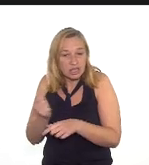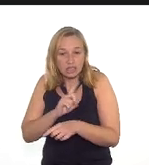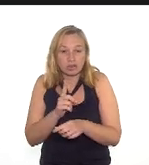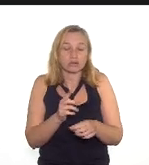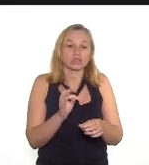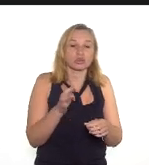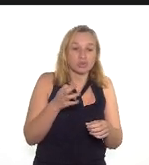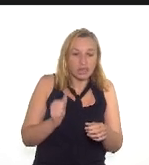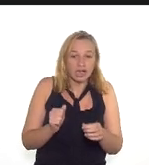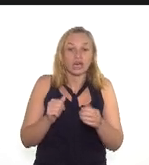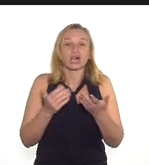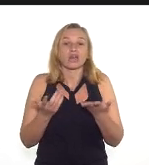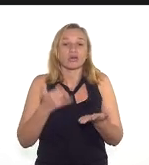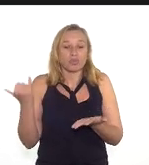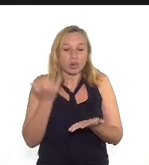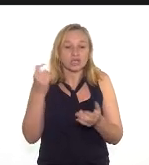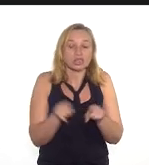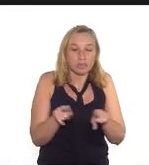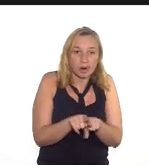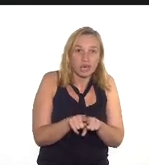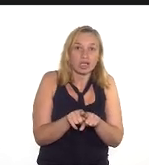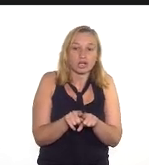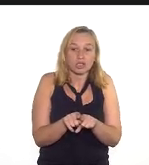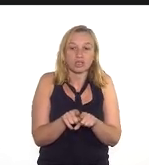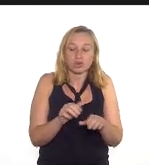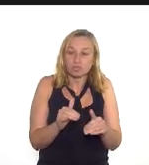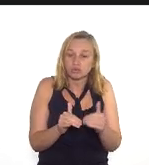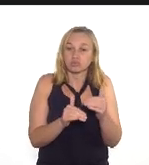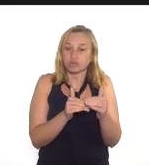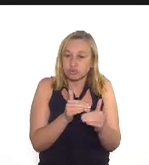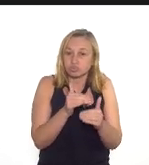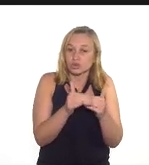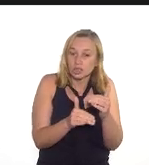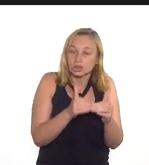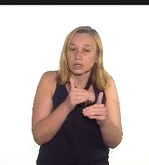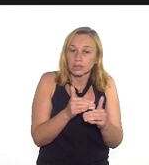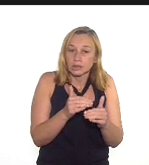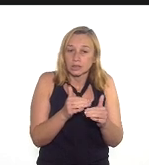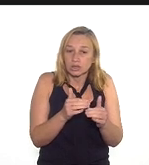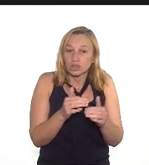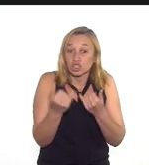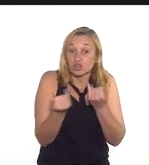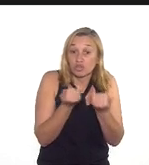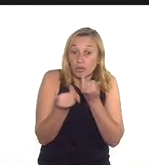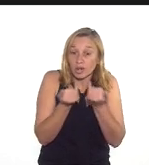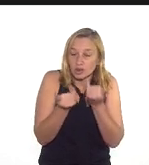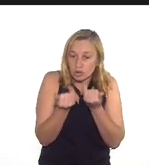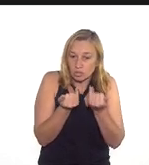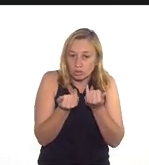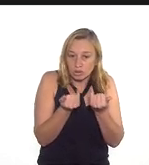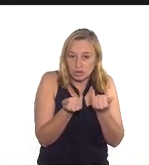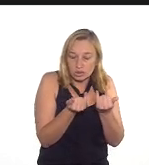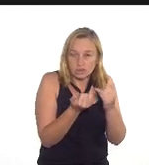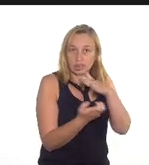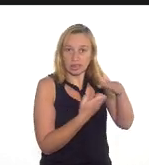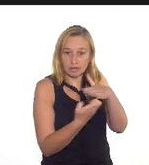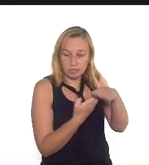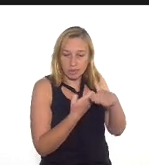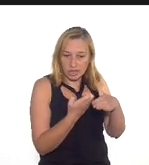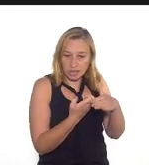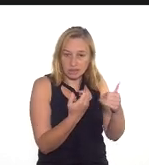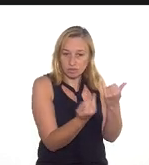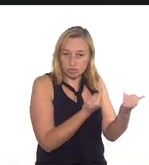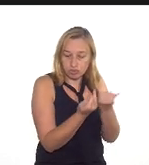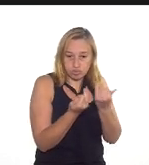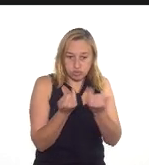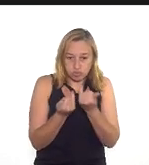muito importante é que a gente está evoluindo demais na forma de informações sendo prestadas pelas empresas. E elas estão